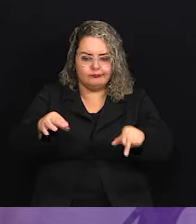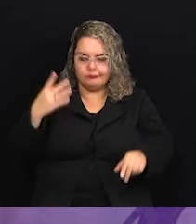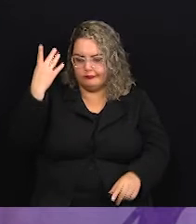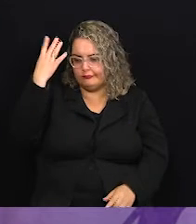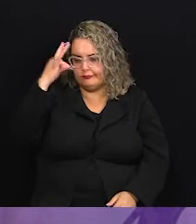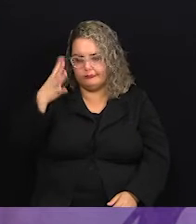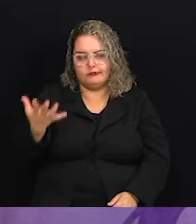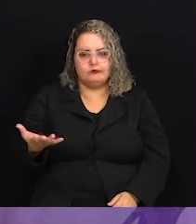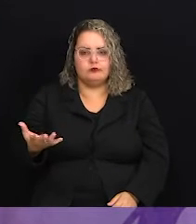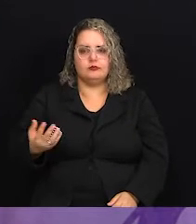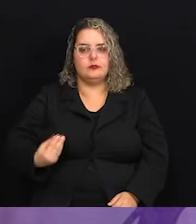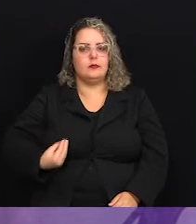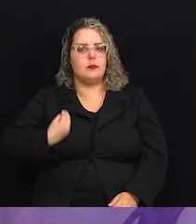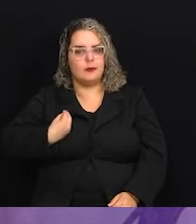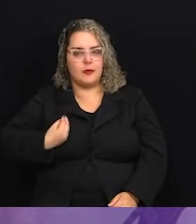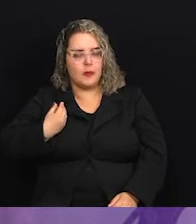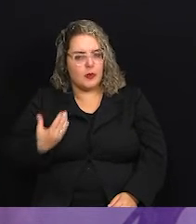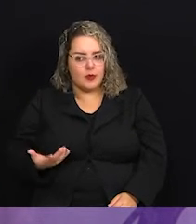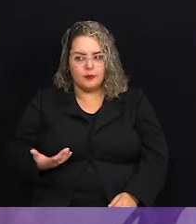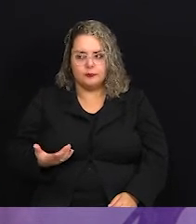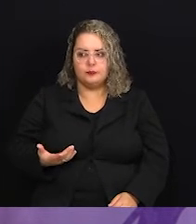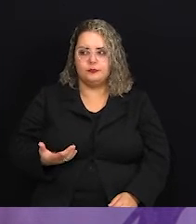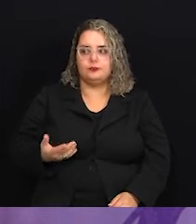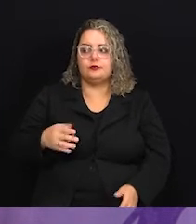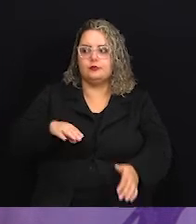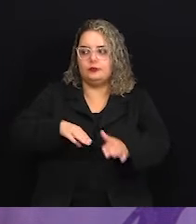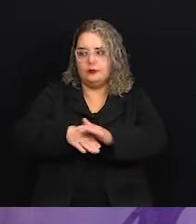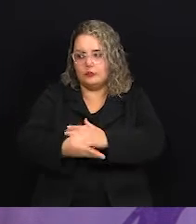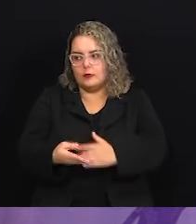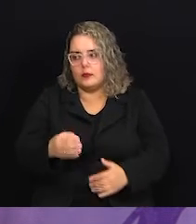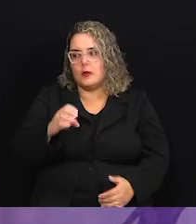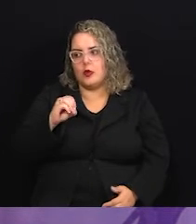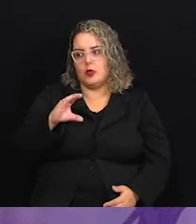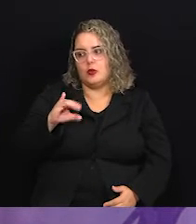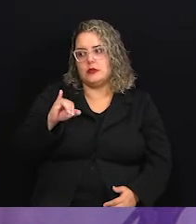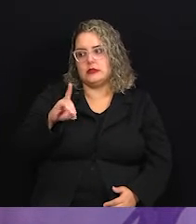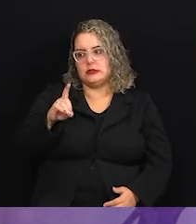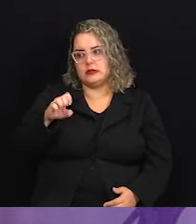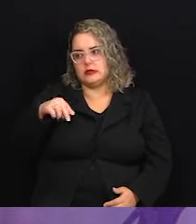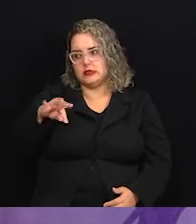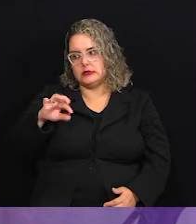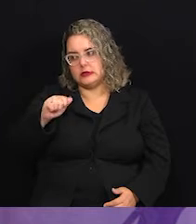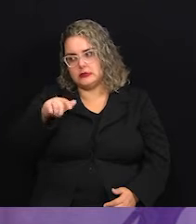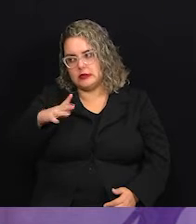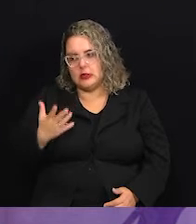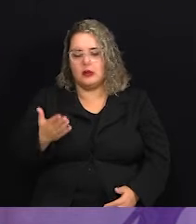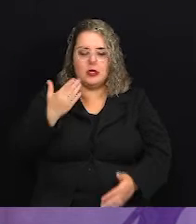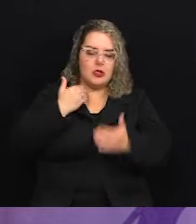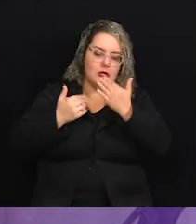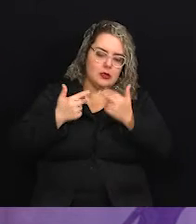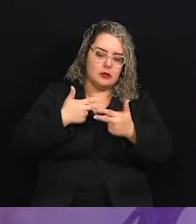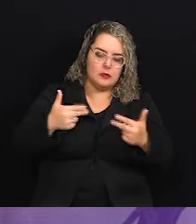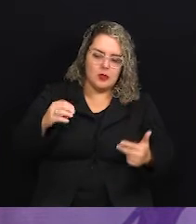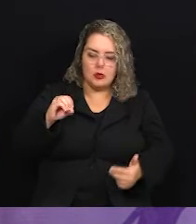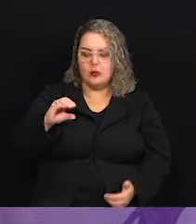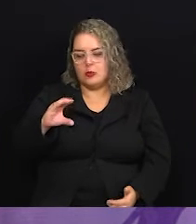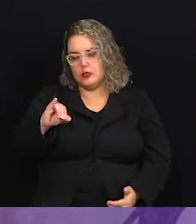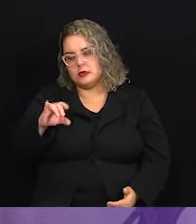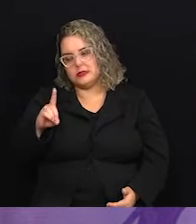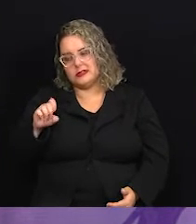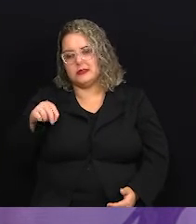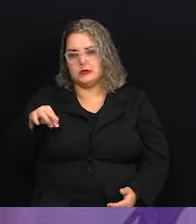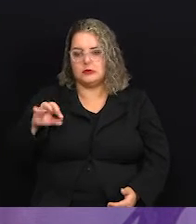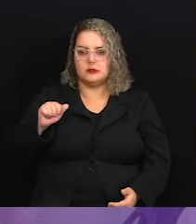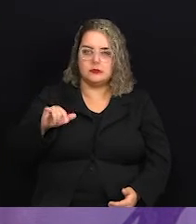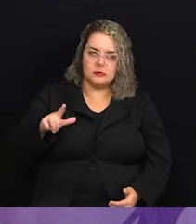várias teorias, como a vida, que a gente chama de hábitos ocidentais de vida, alimentos ocidentais, isso